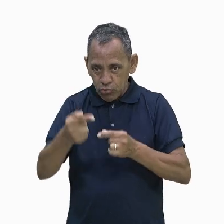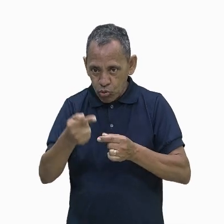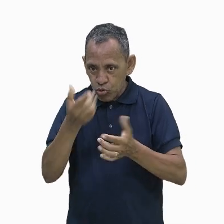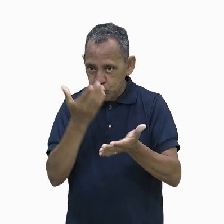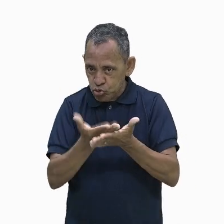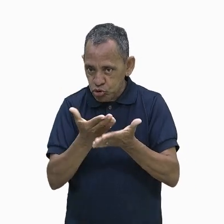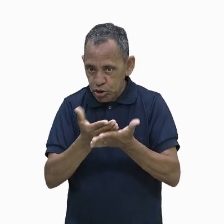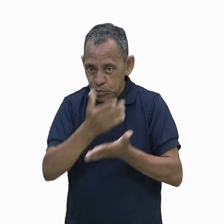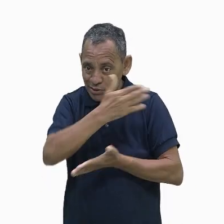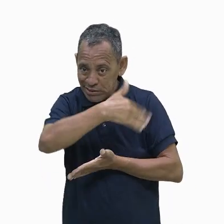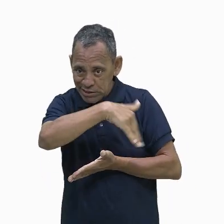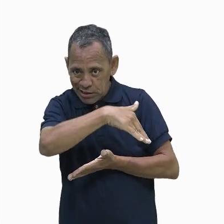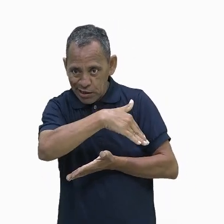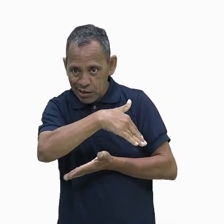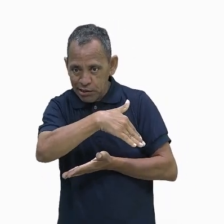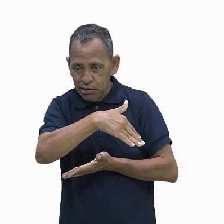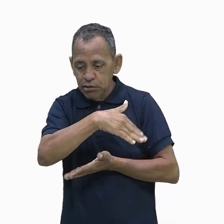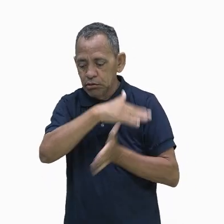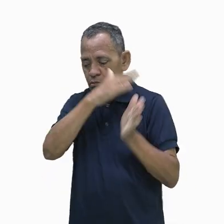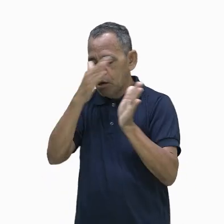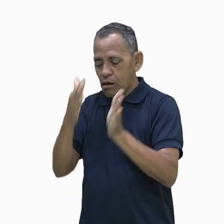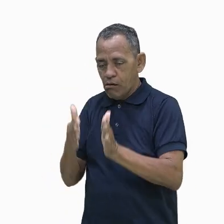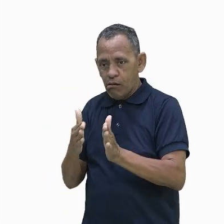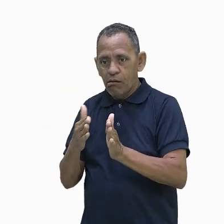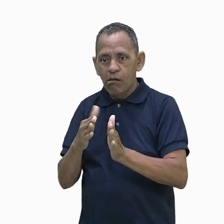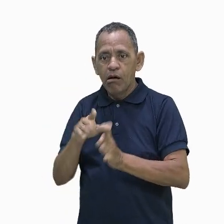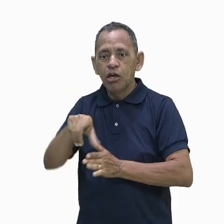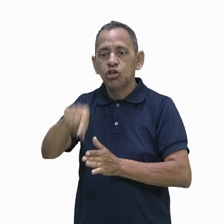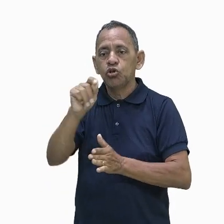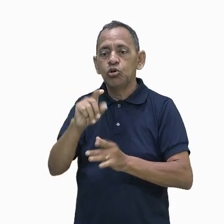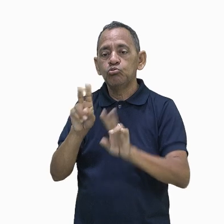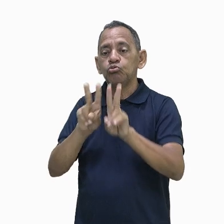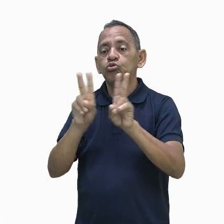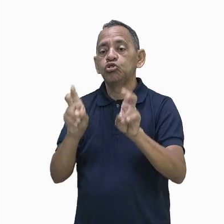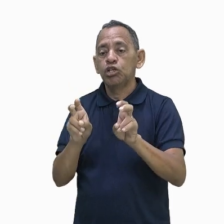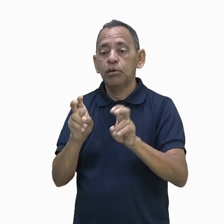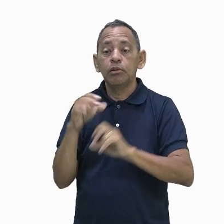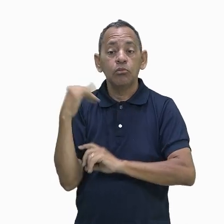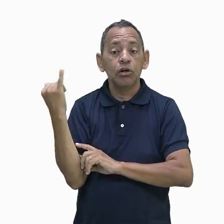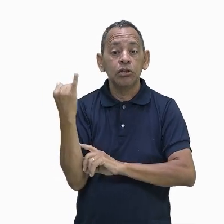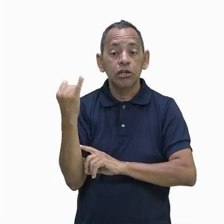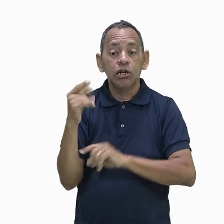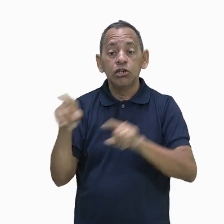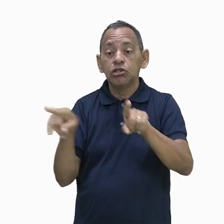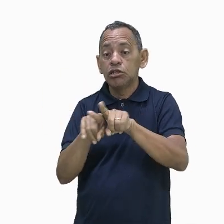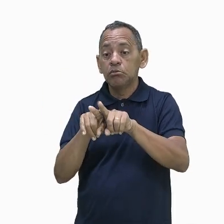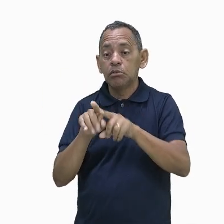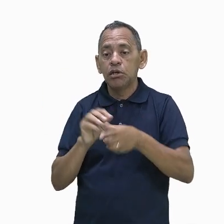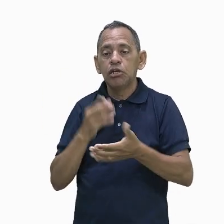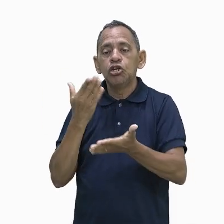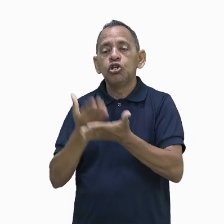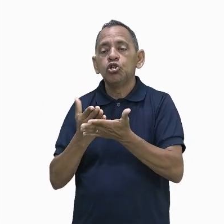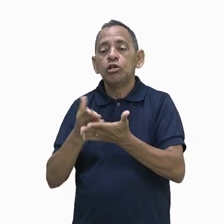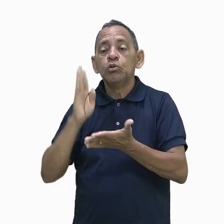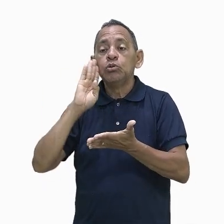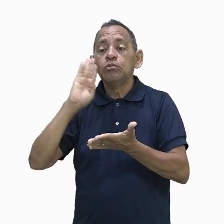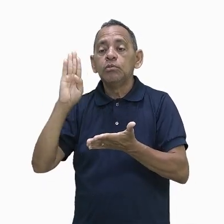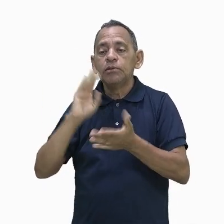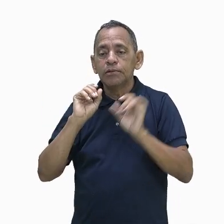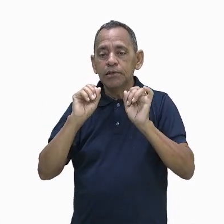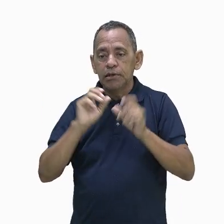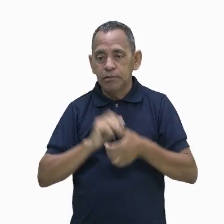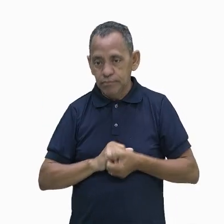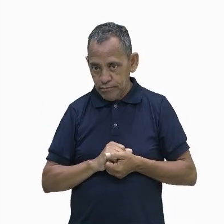estudamos a hidrostática, escolhemos o assunto que nós estudamos principalmente, que é chamado